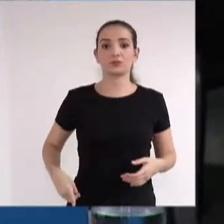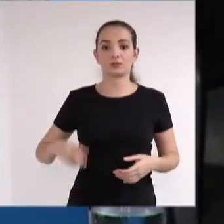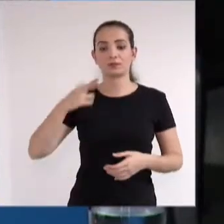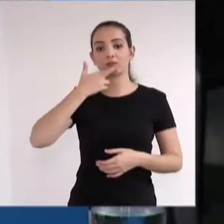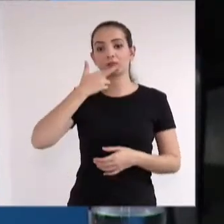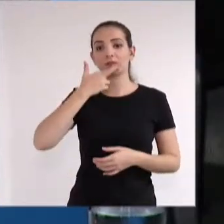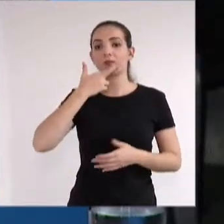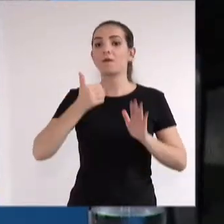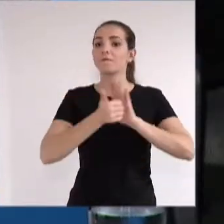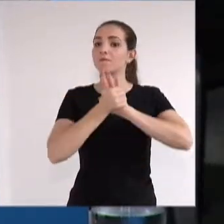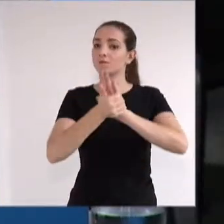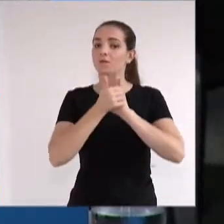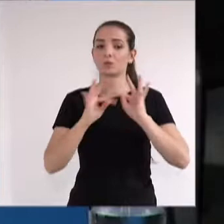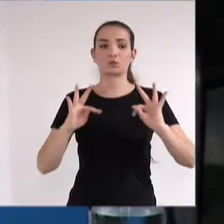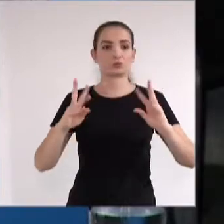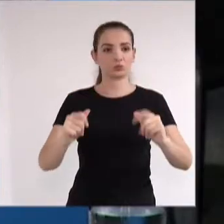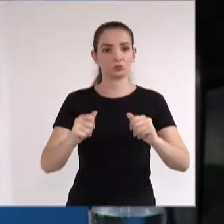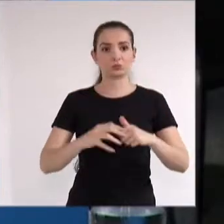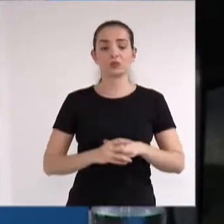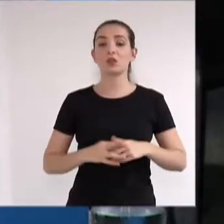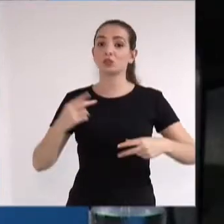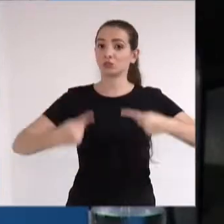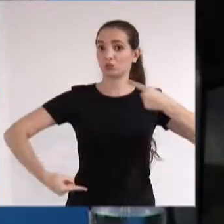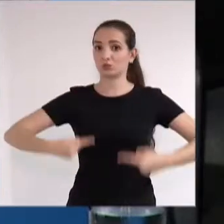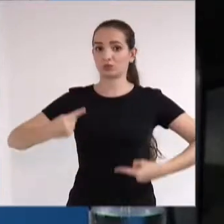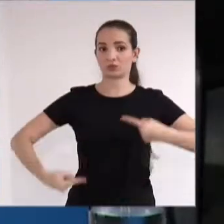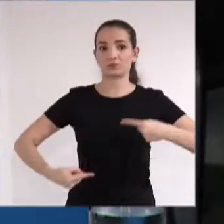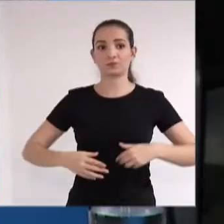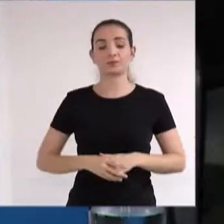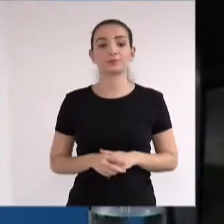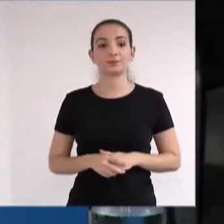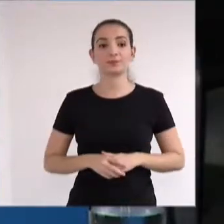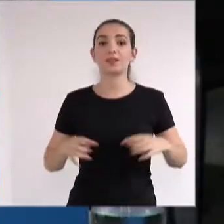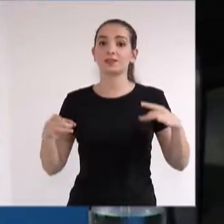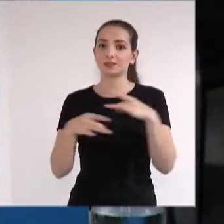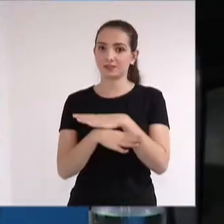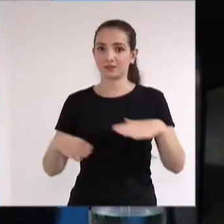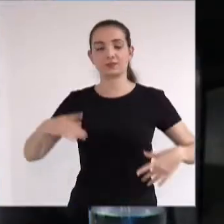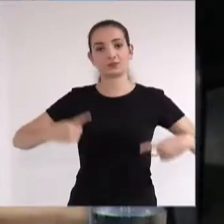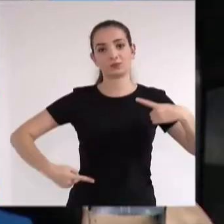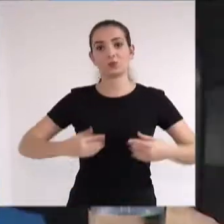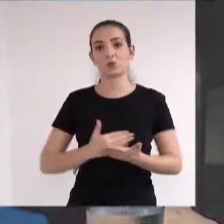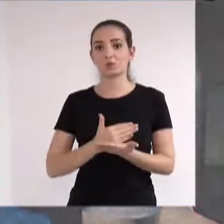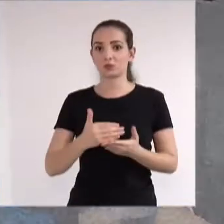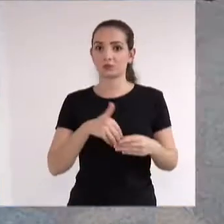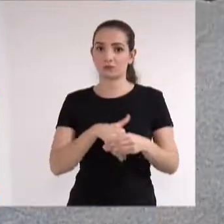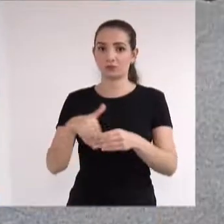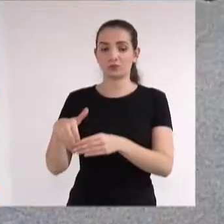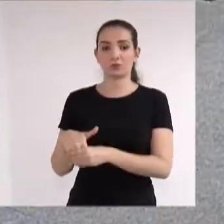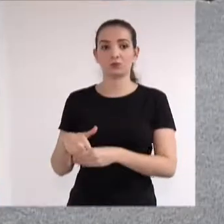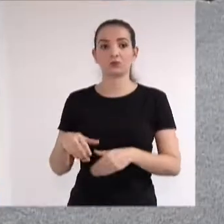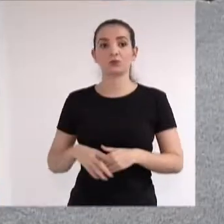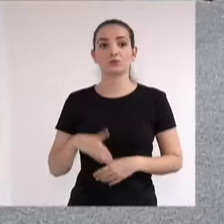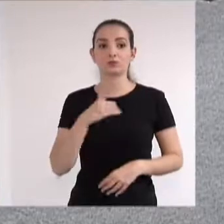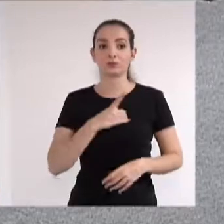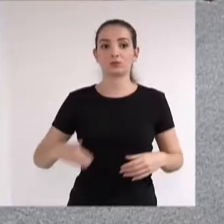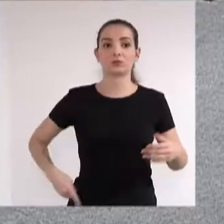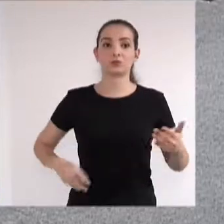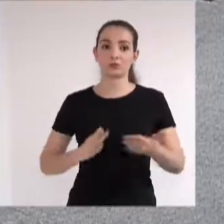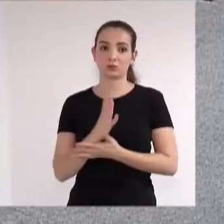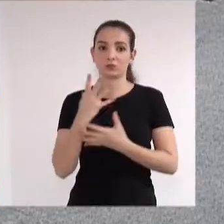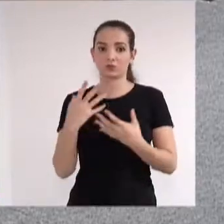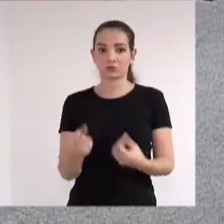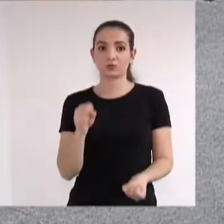Câmara, é favorável por unanimidade. Em discussão, encerrada a discussão, em votação, os deputados que